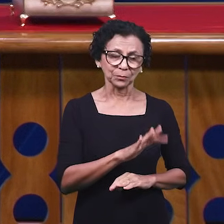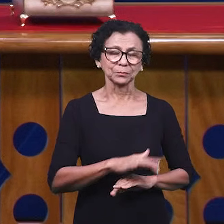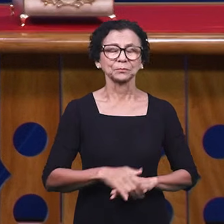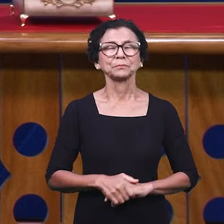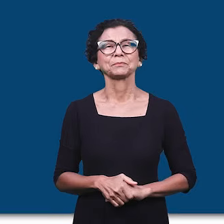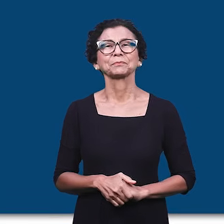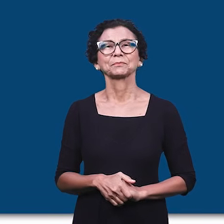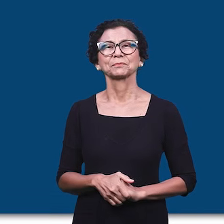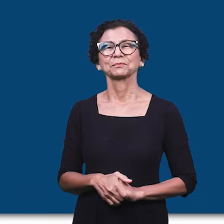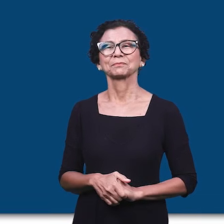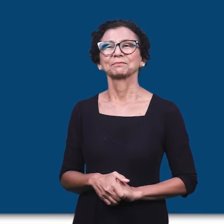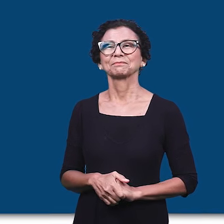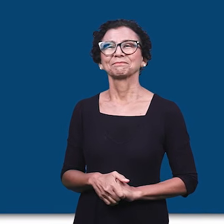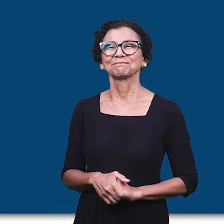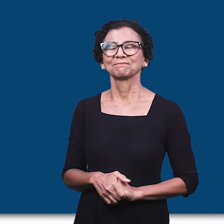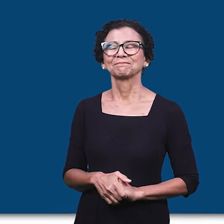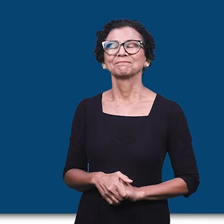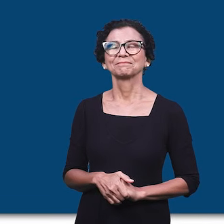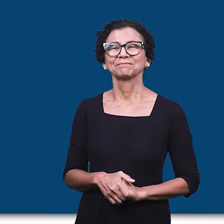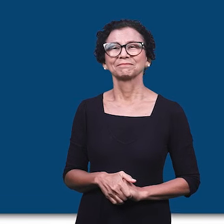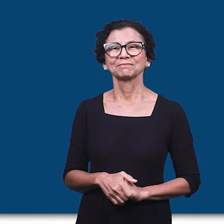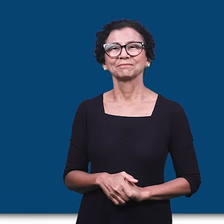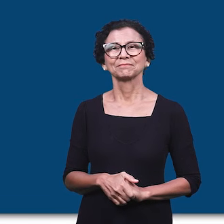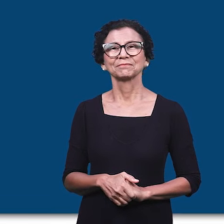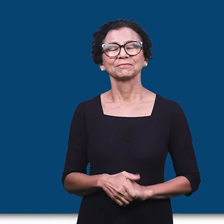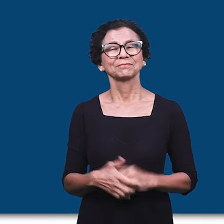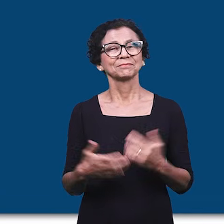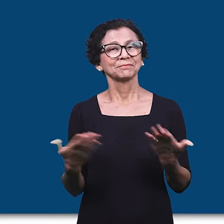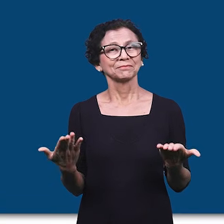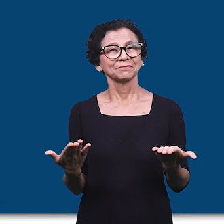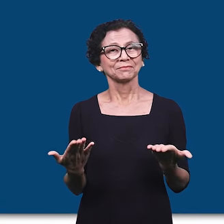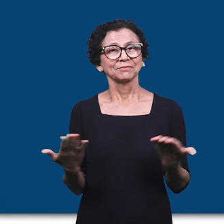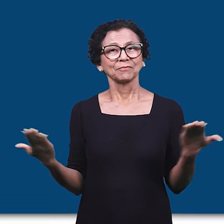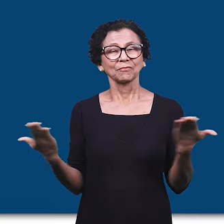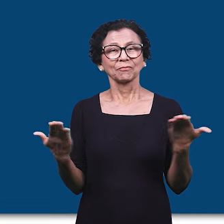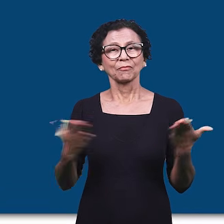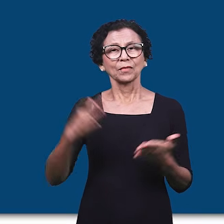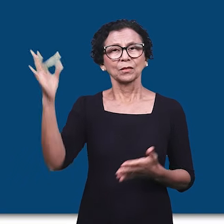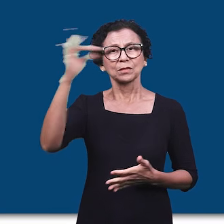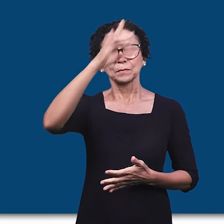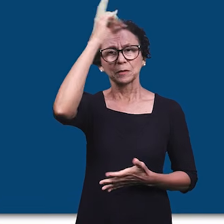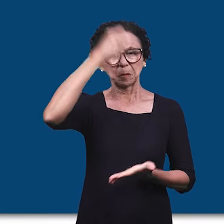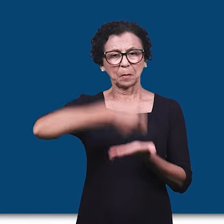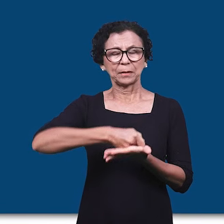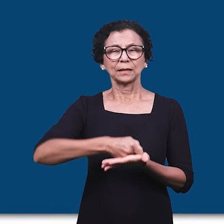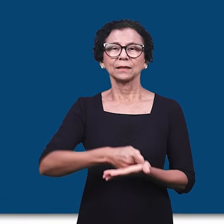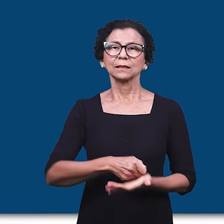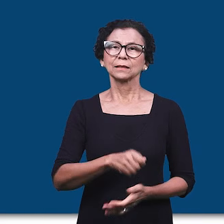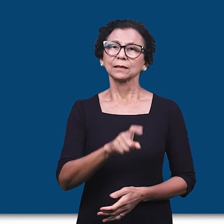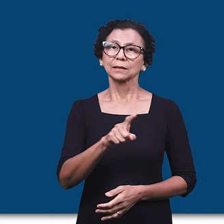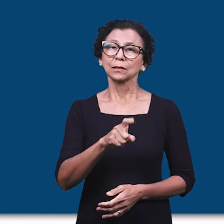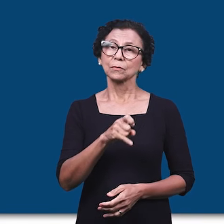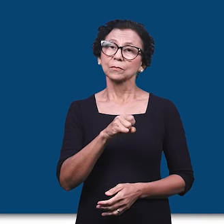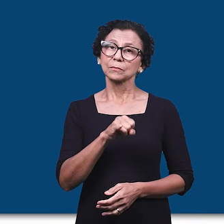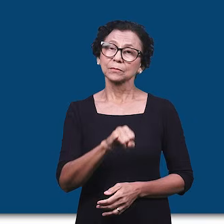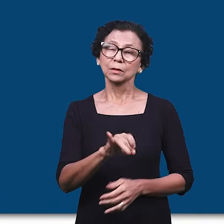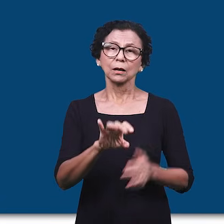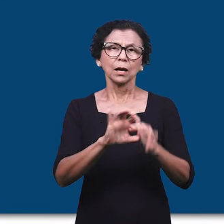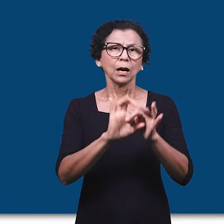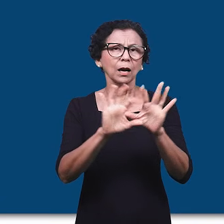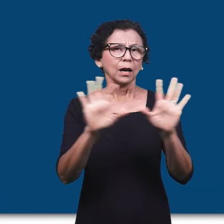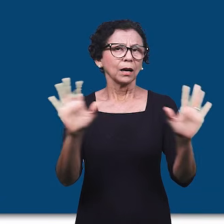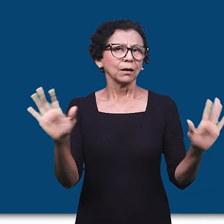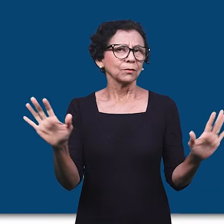conselho. O Espírito Santo é nobre, ele não impõe nada. Deixa eu te dar um conselho, quer dizer, se